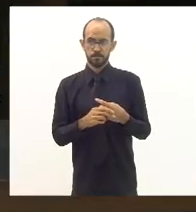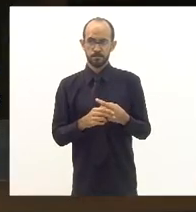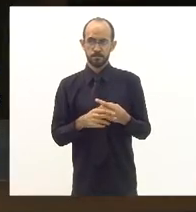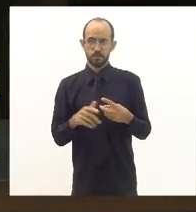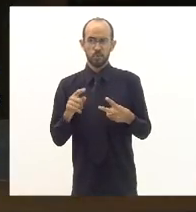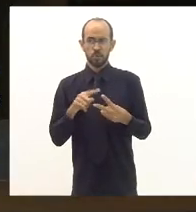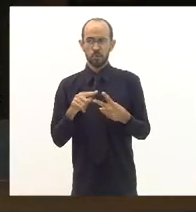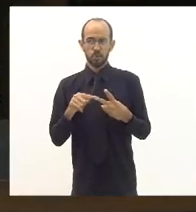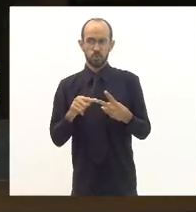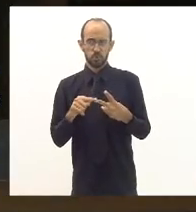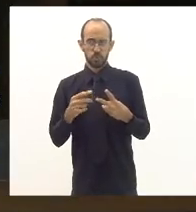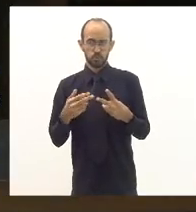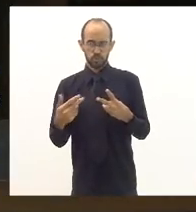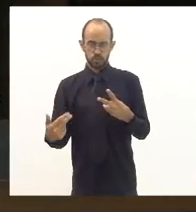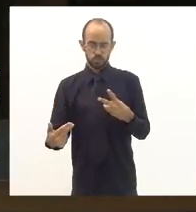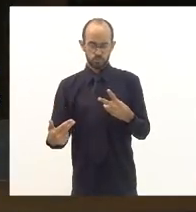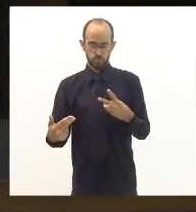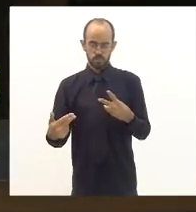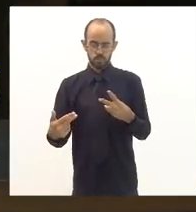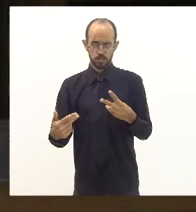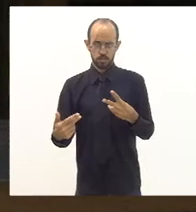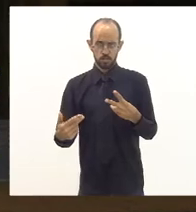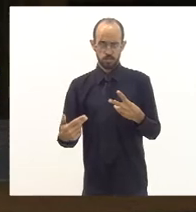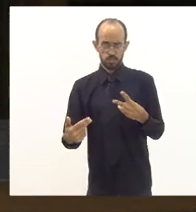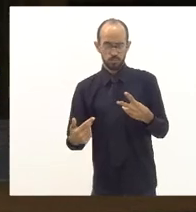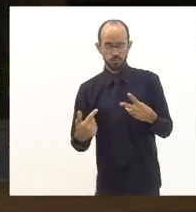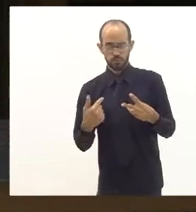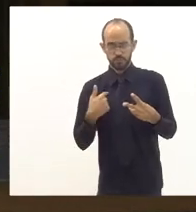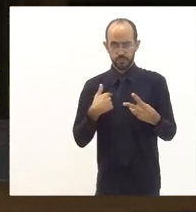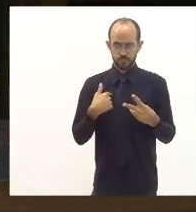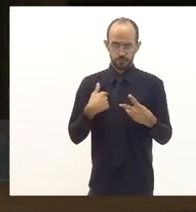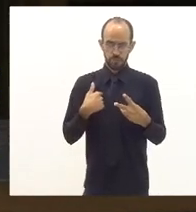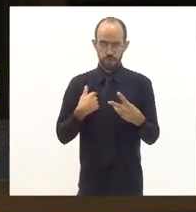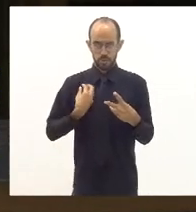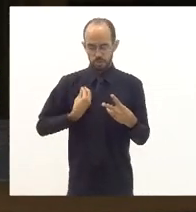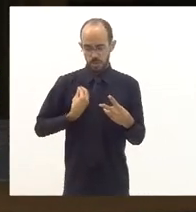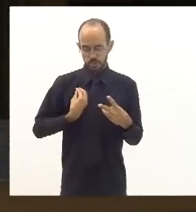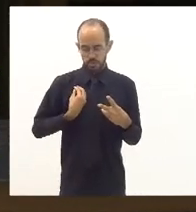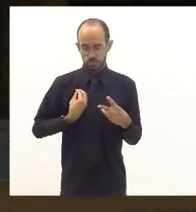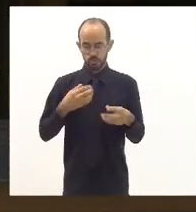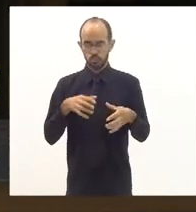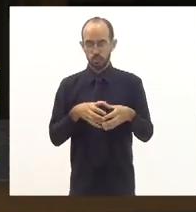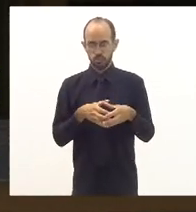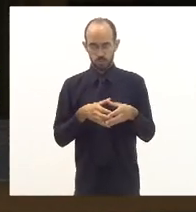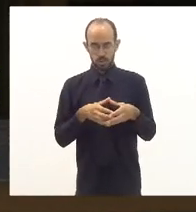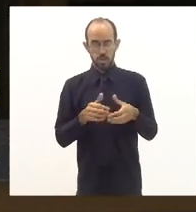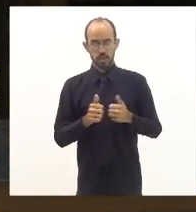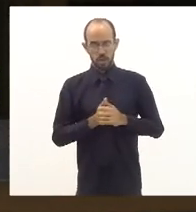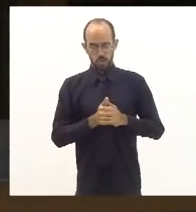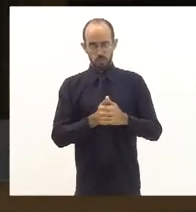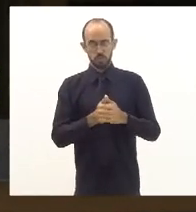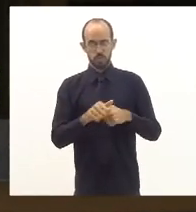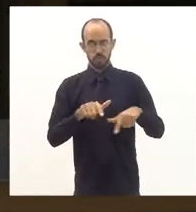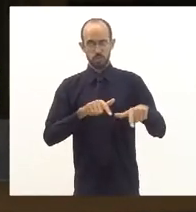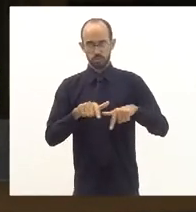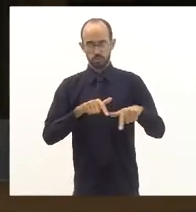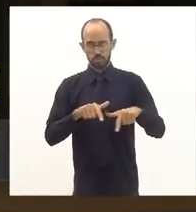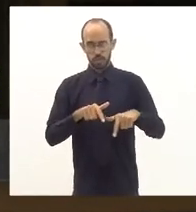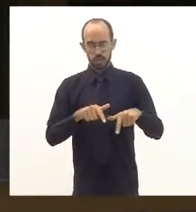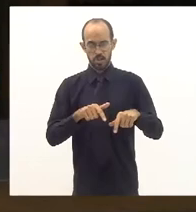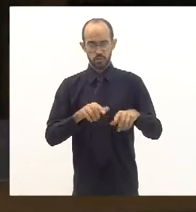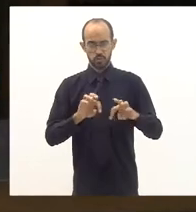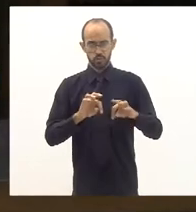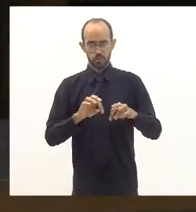Duas observações. Eu faço parte do comitê e acompanho lá o trabalho dos companheiros